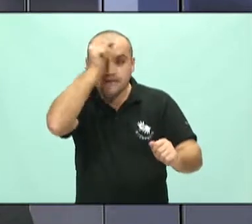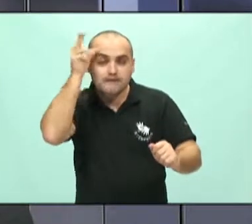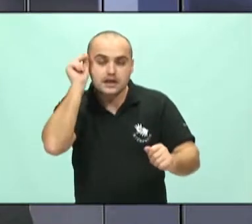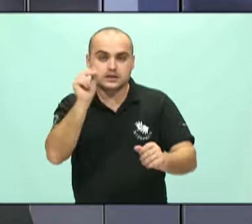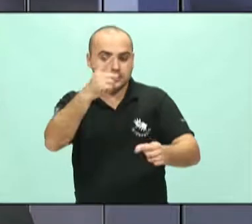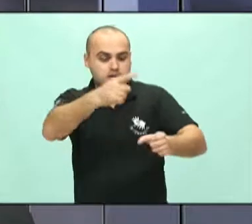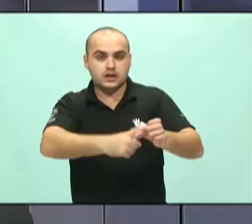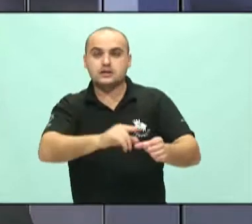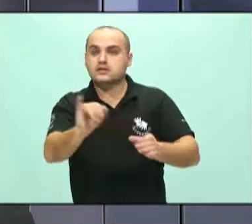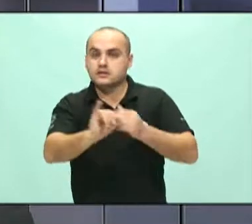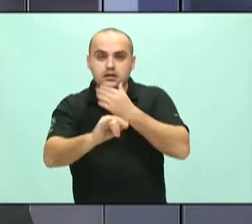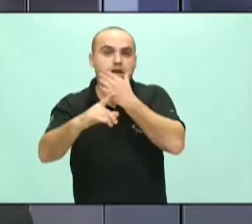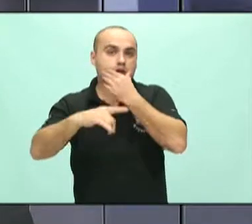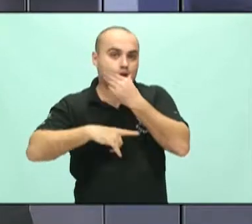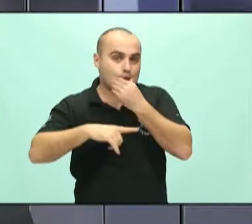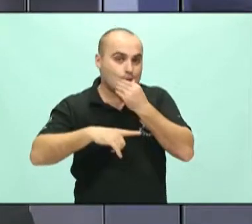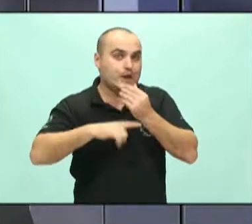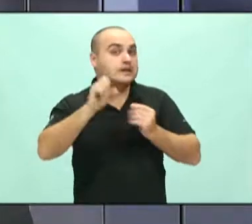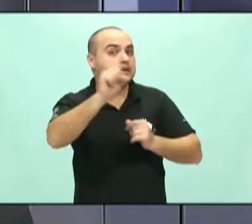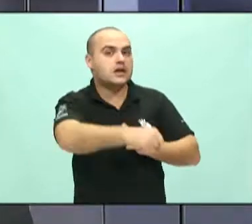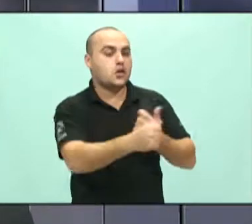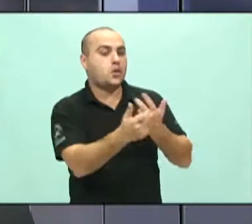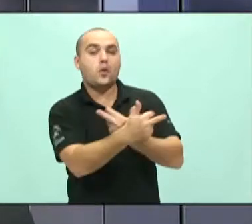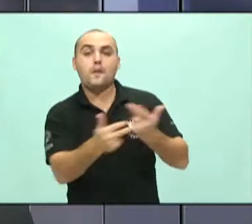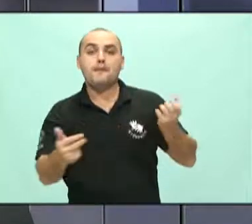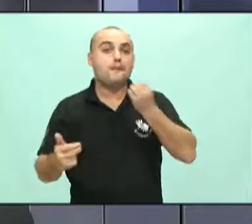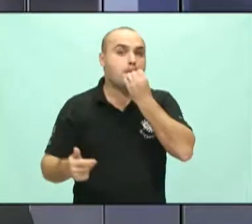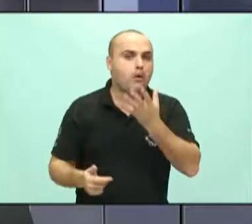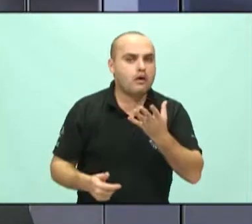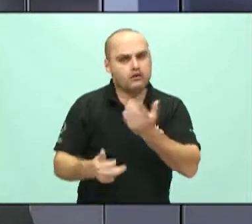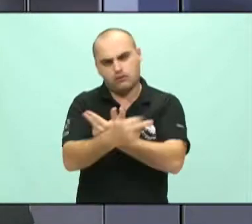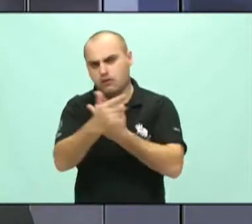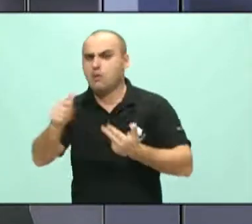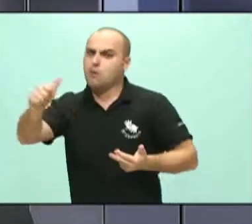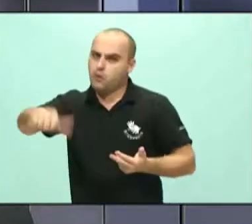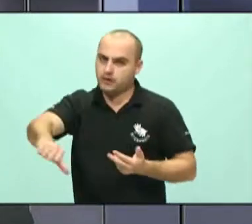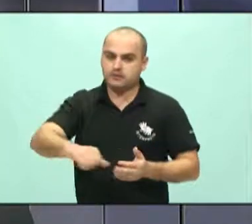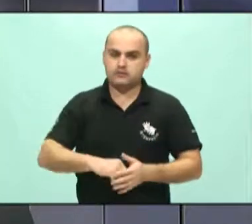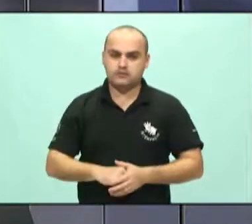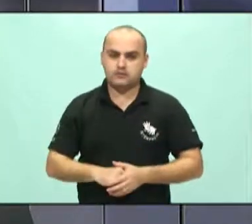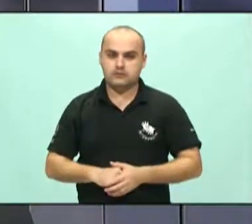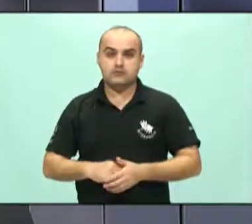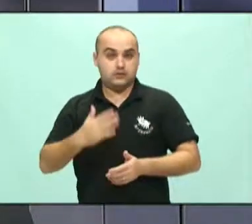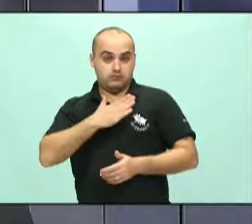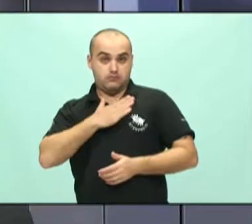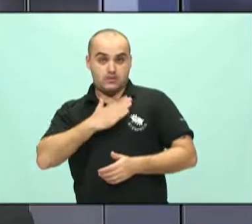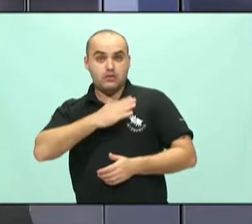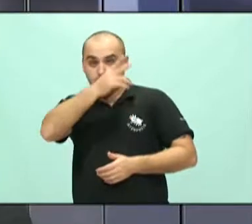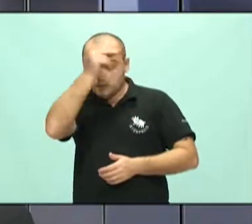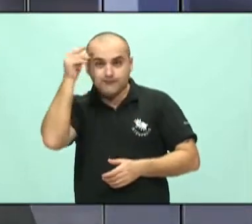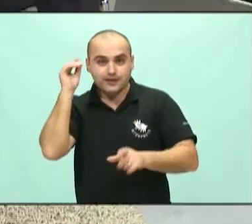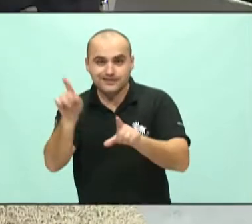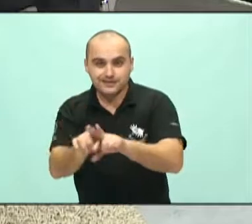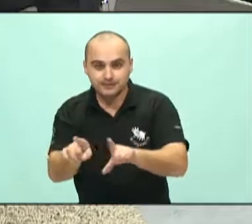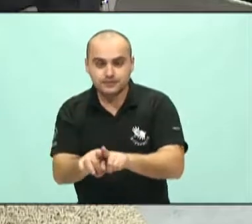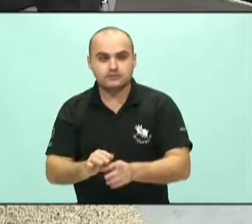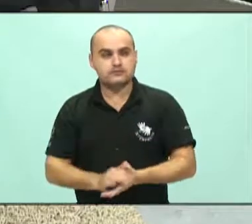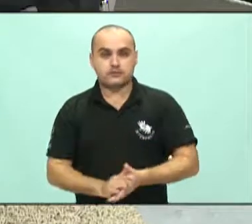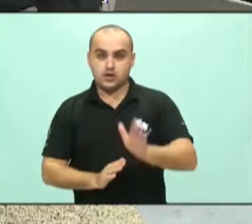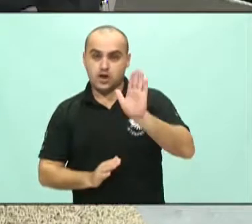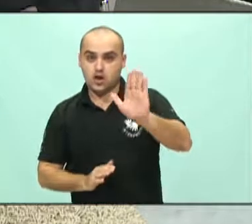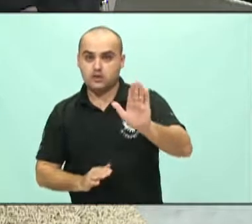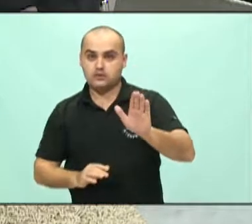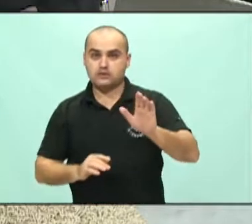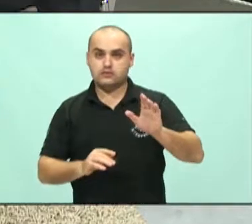restrição, todos tiveram coisas boas e coisas ruins, inclusive o nosso. Porque até um relógio quebrado